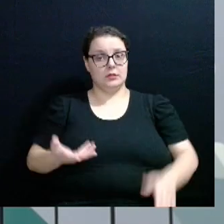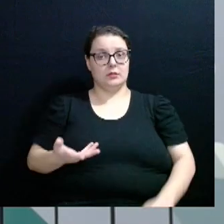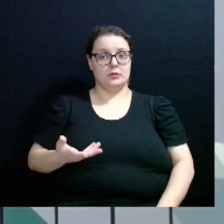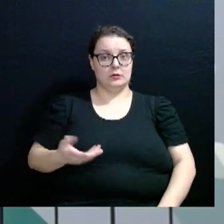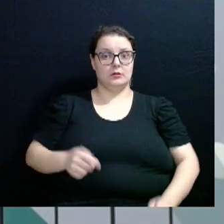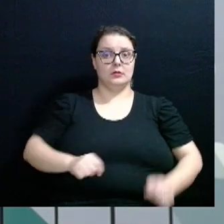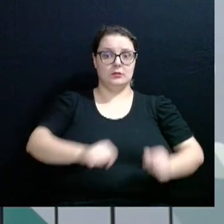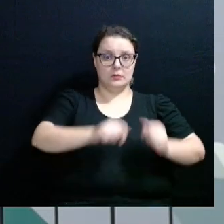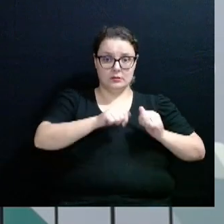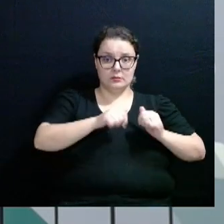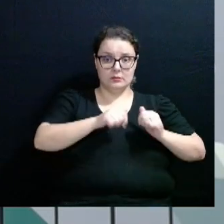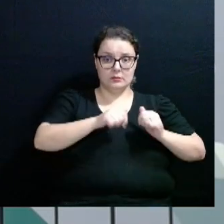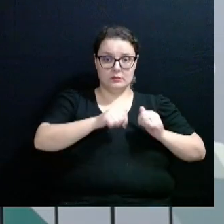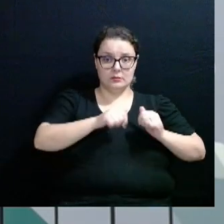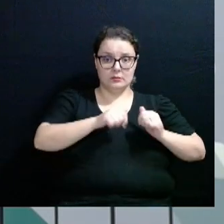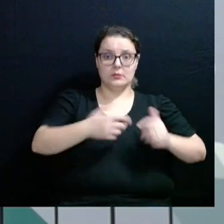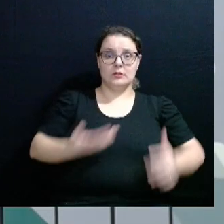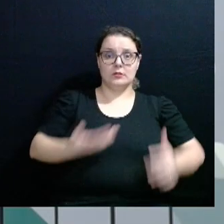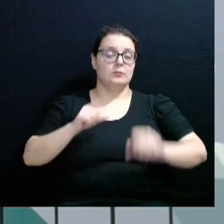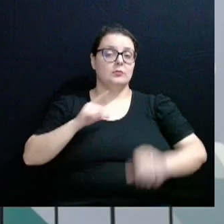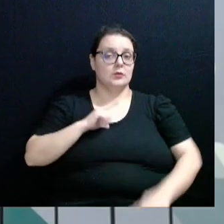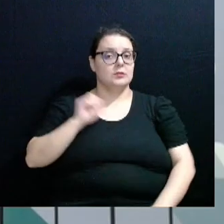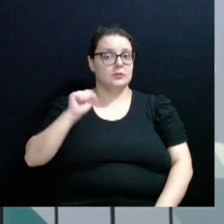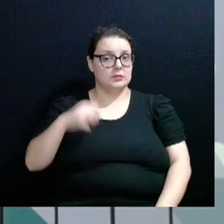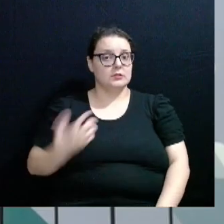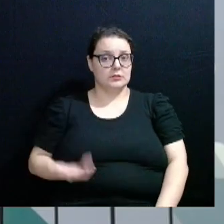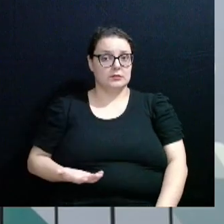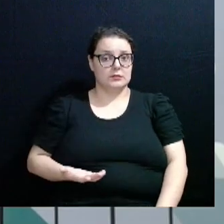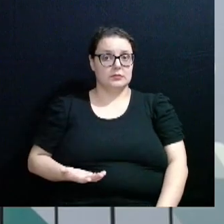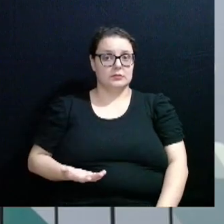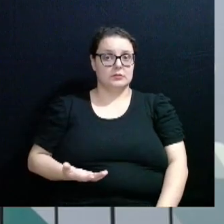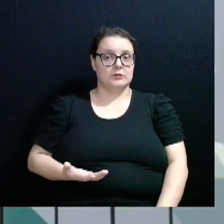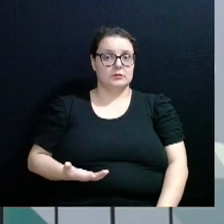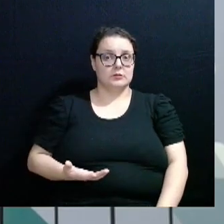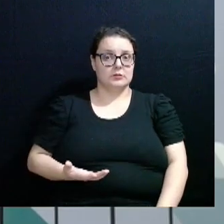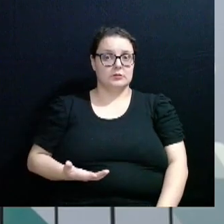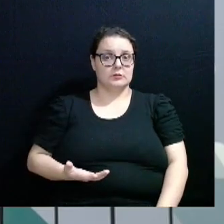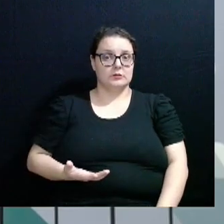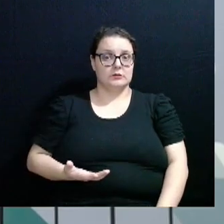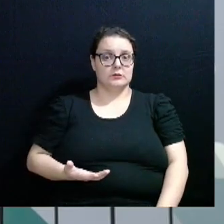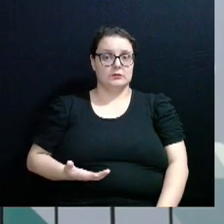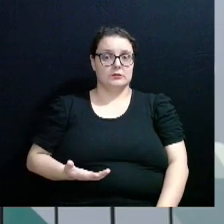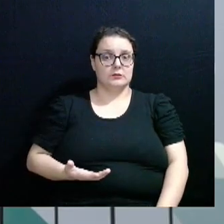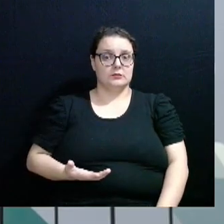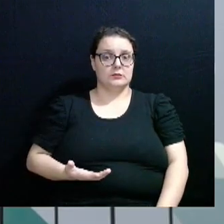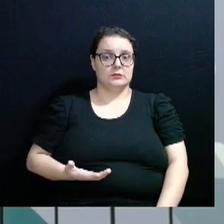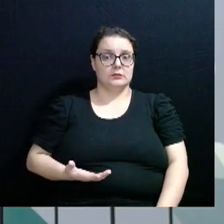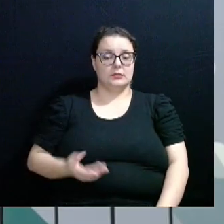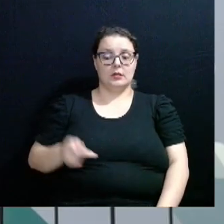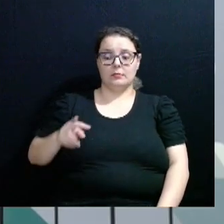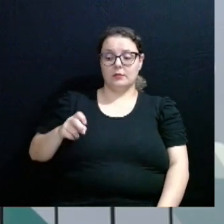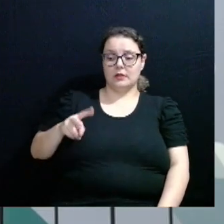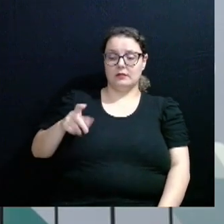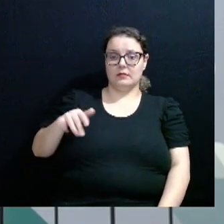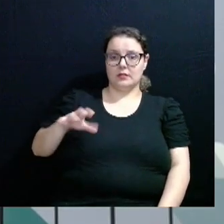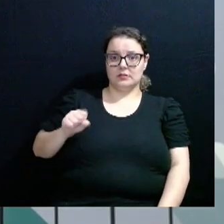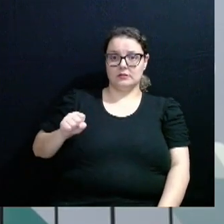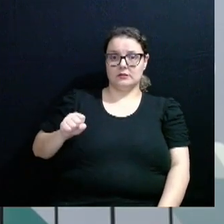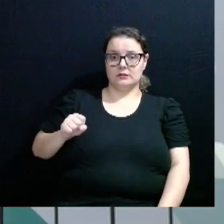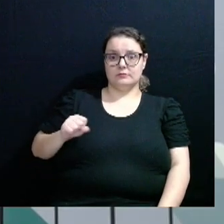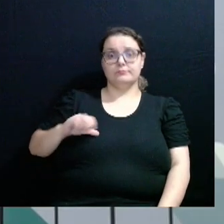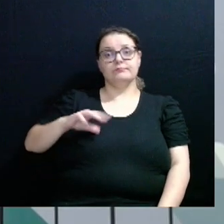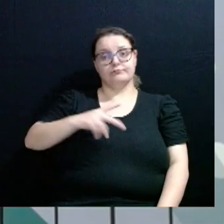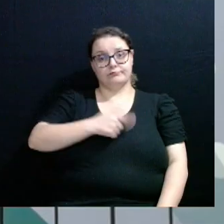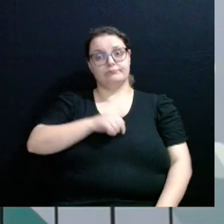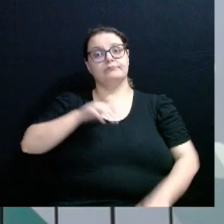disso e a gente pode ter sim a questão da prevenção, o que salva muitas vidas,